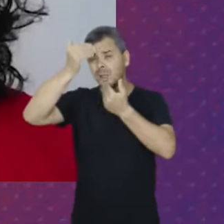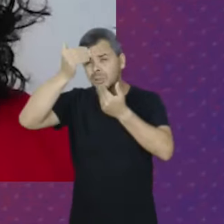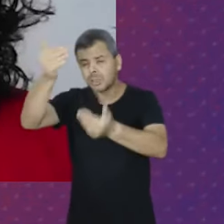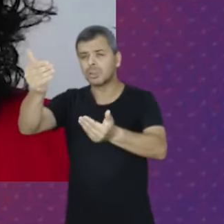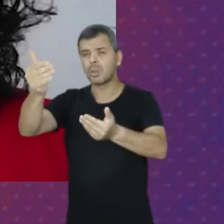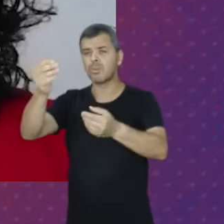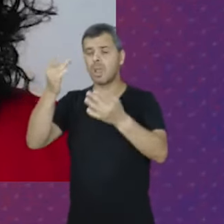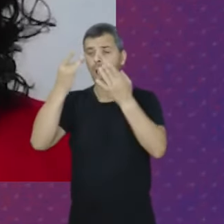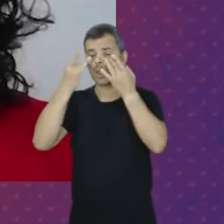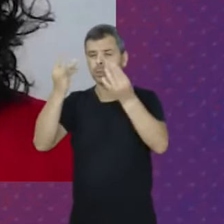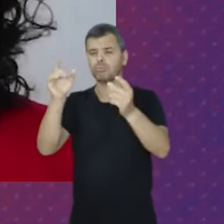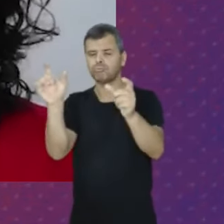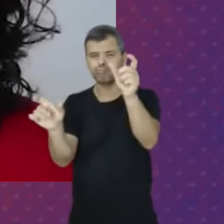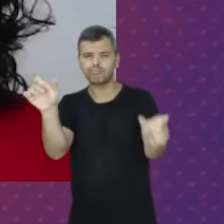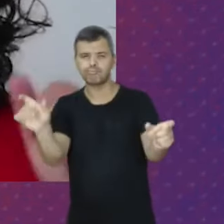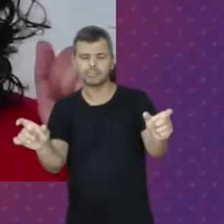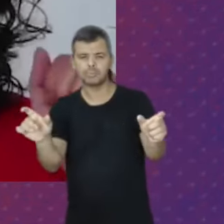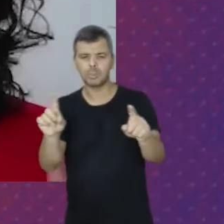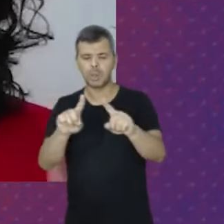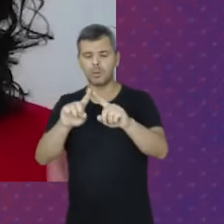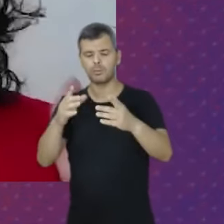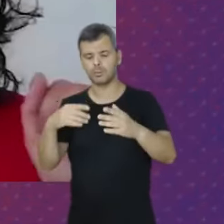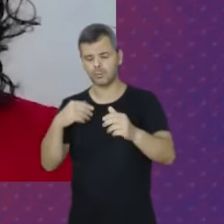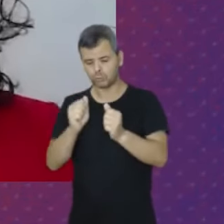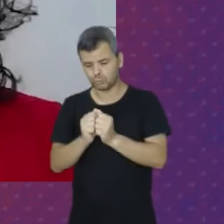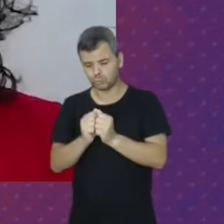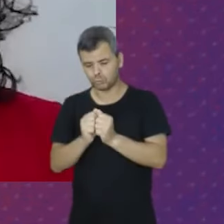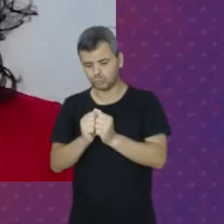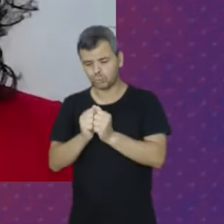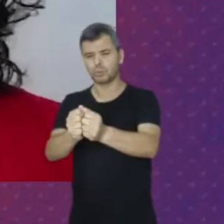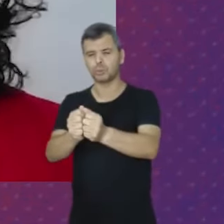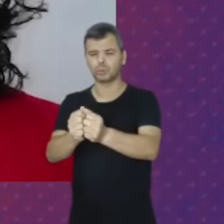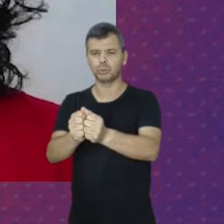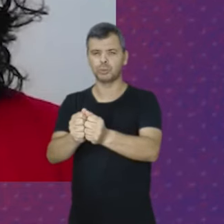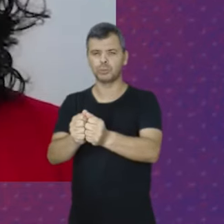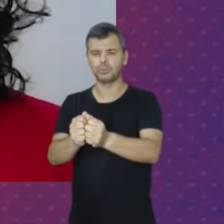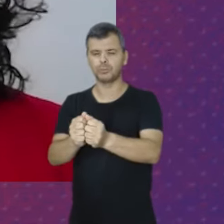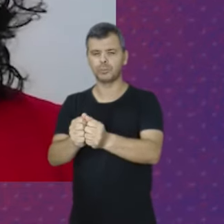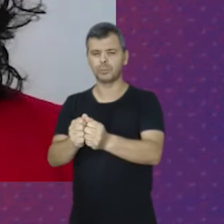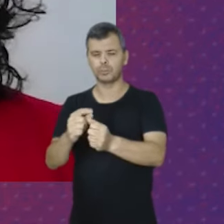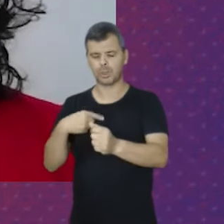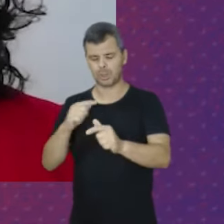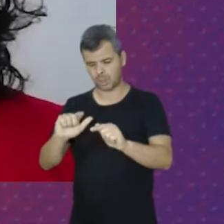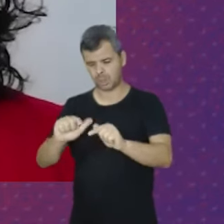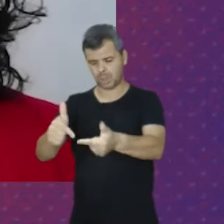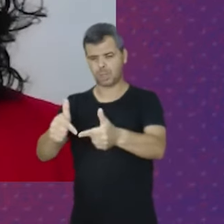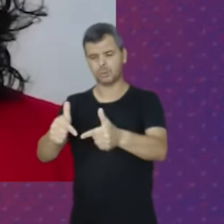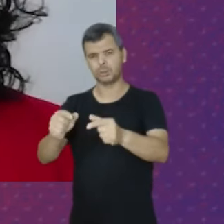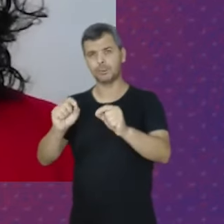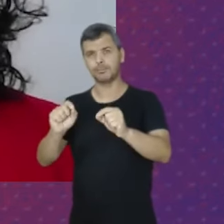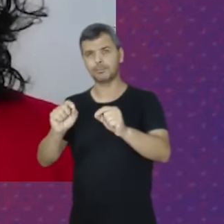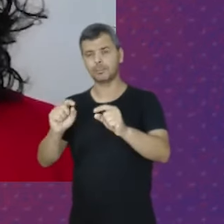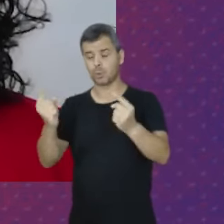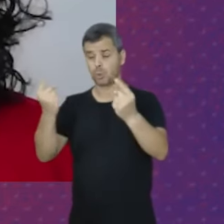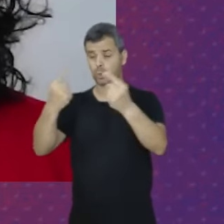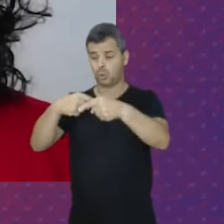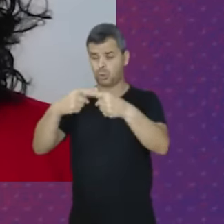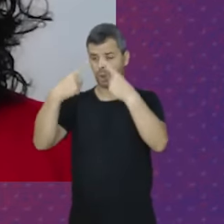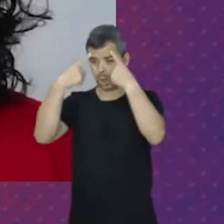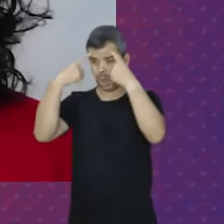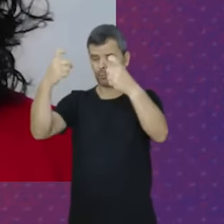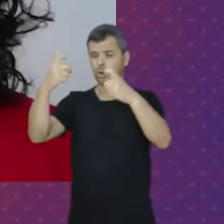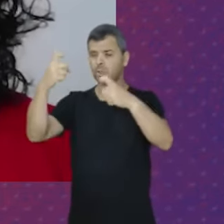muito a atenção de vocês e vamos juntos, juntas, na luta contra a